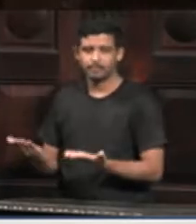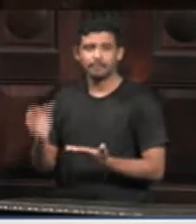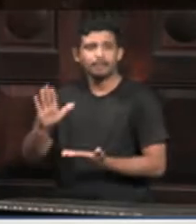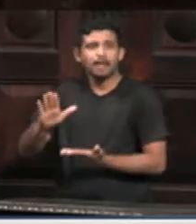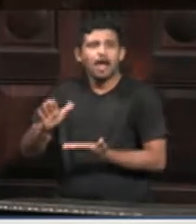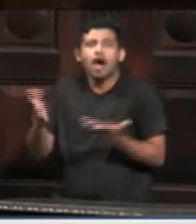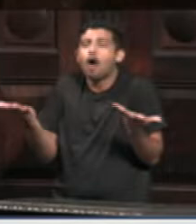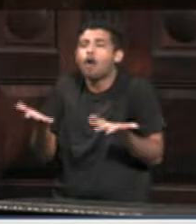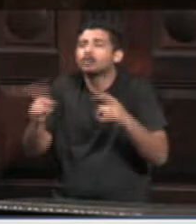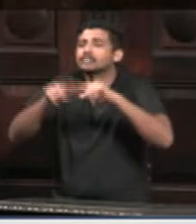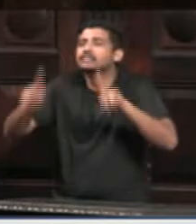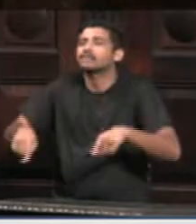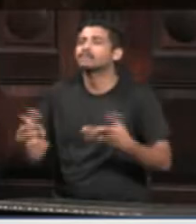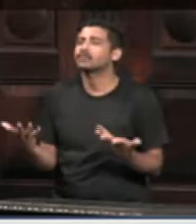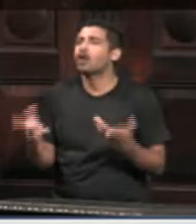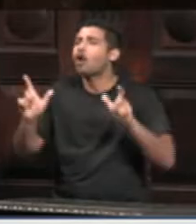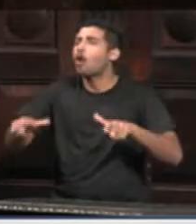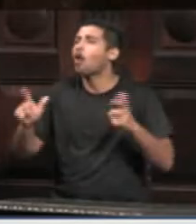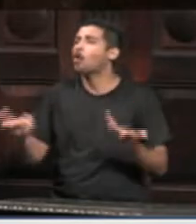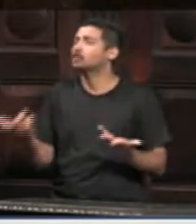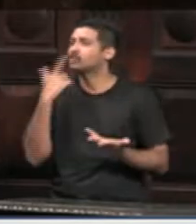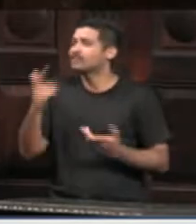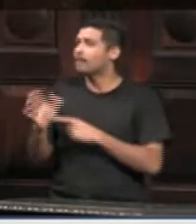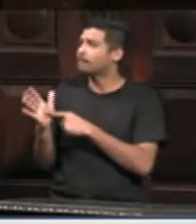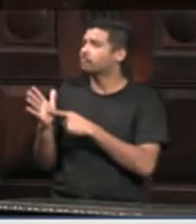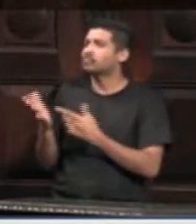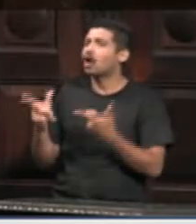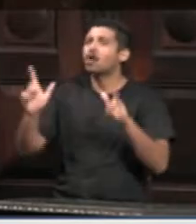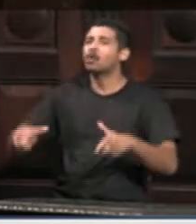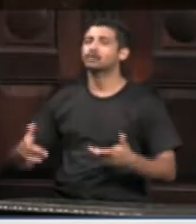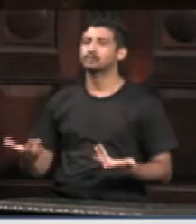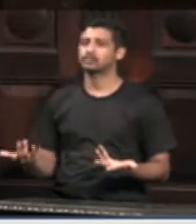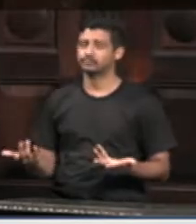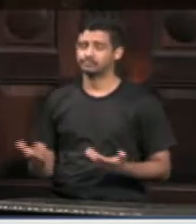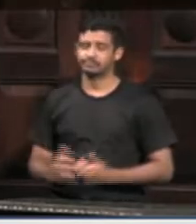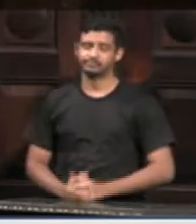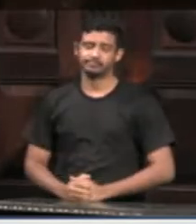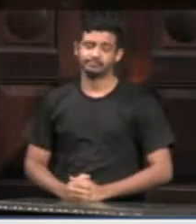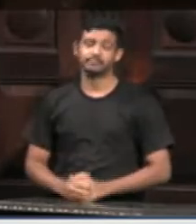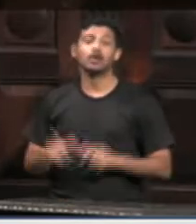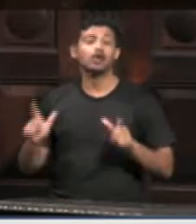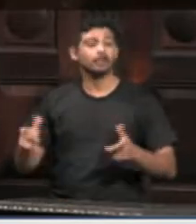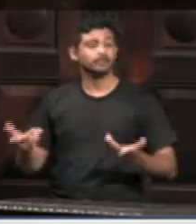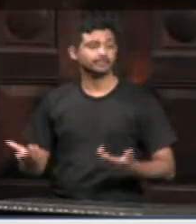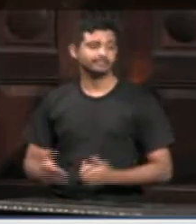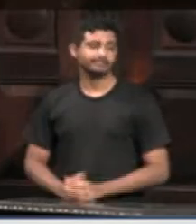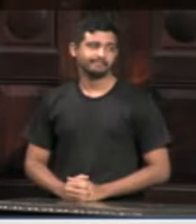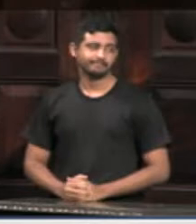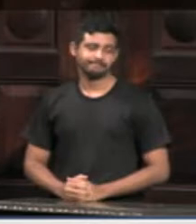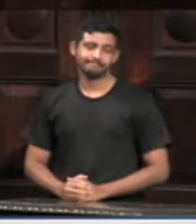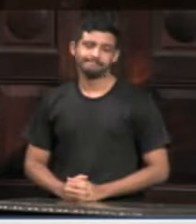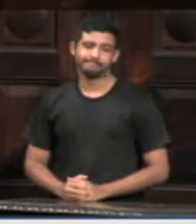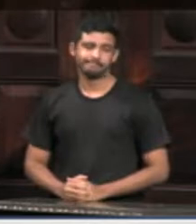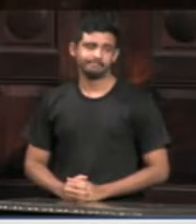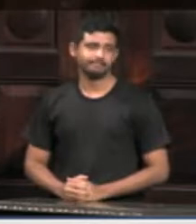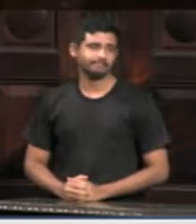IASERJ Central? Onde estão os equipamentos? Onde estão?